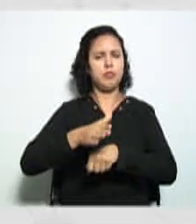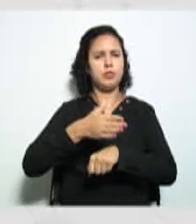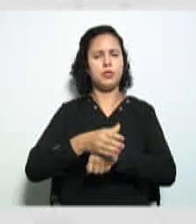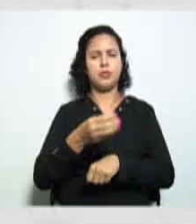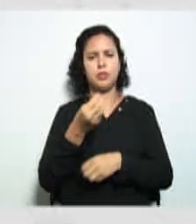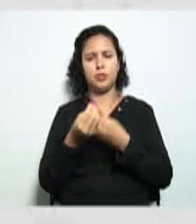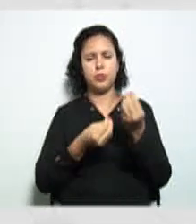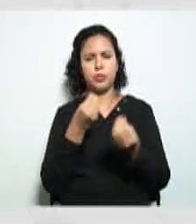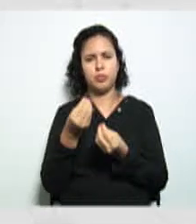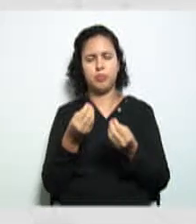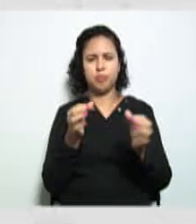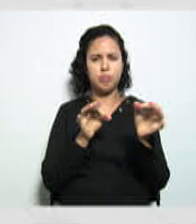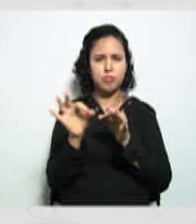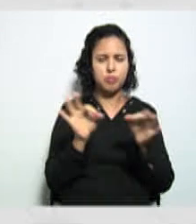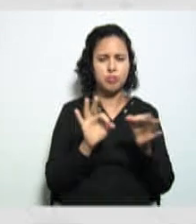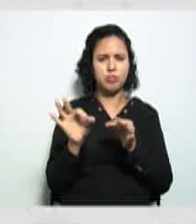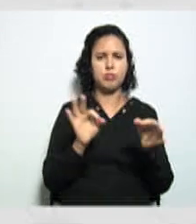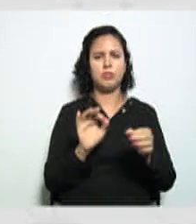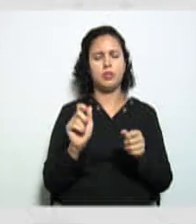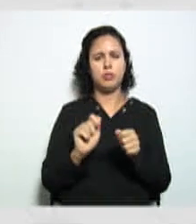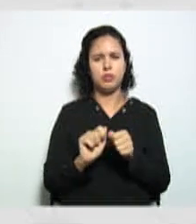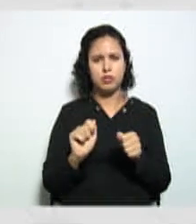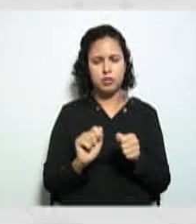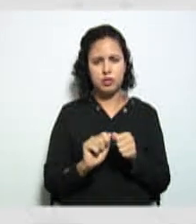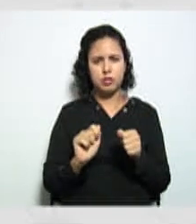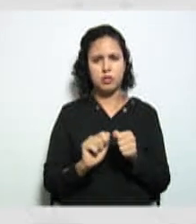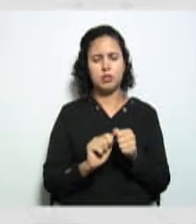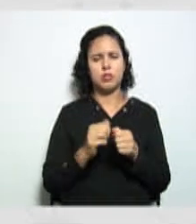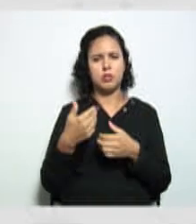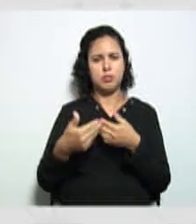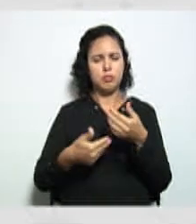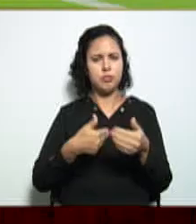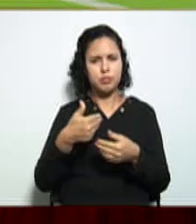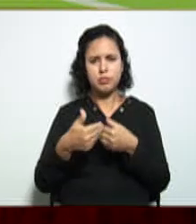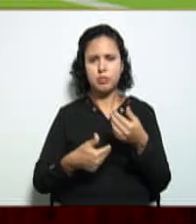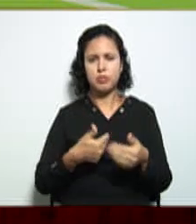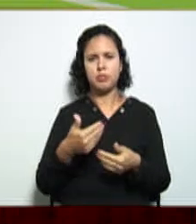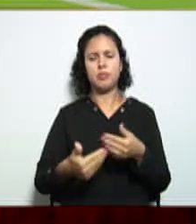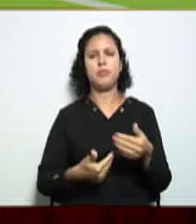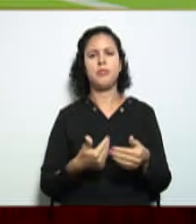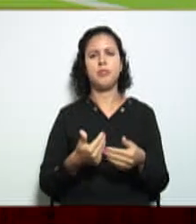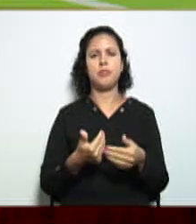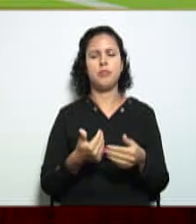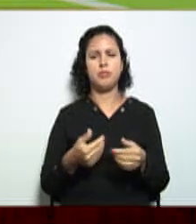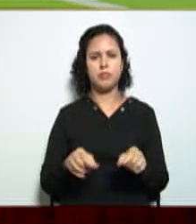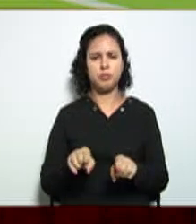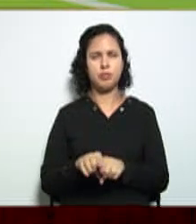como planejar, executar, desenvolver,